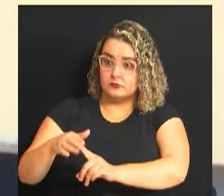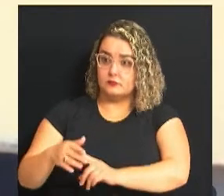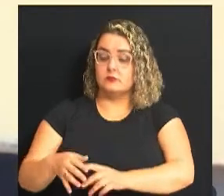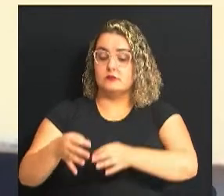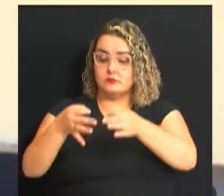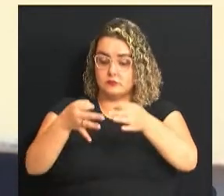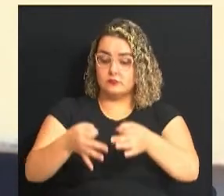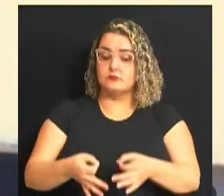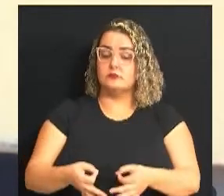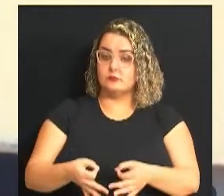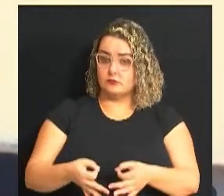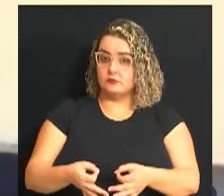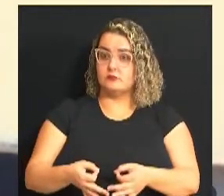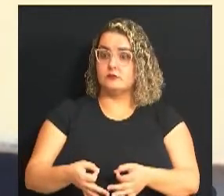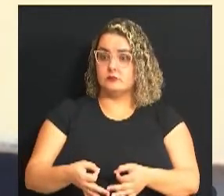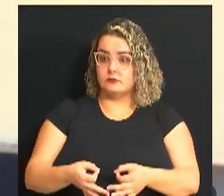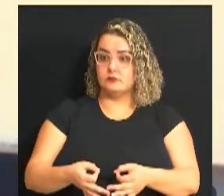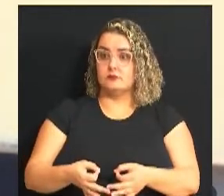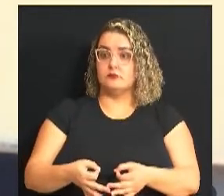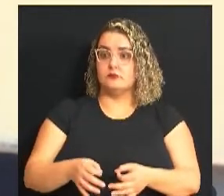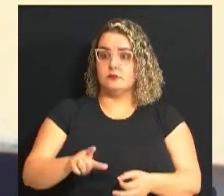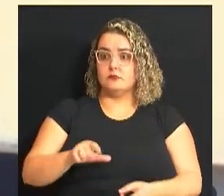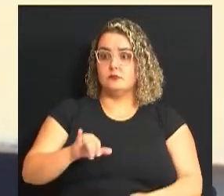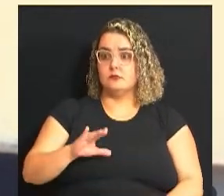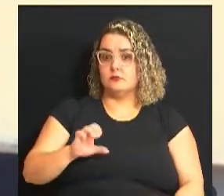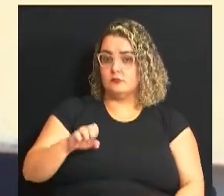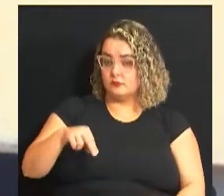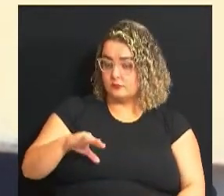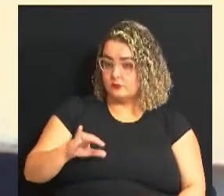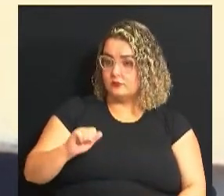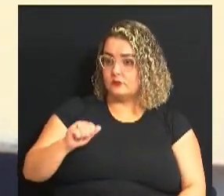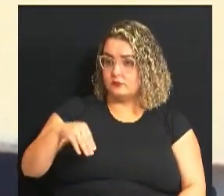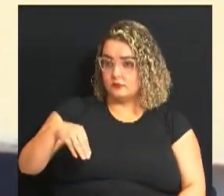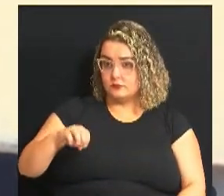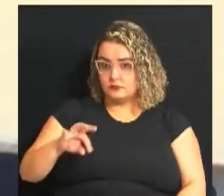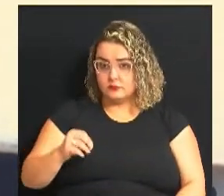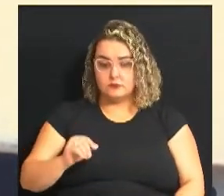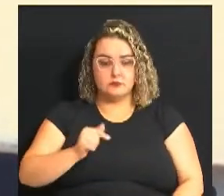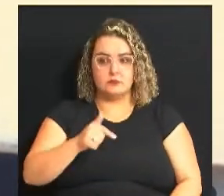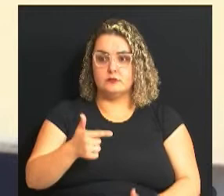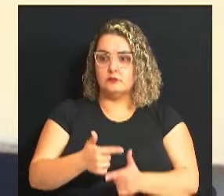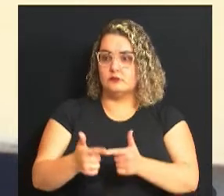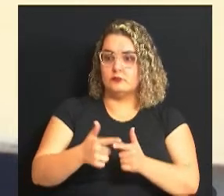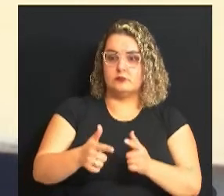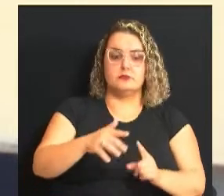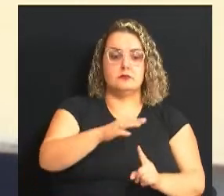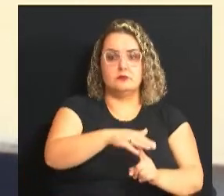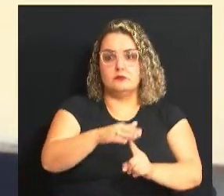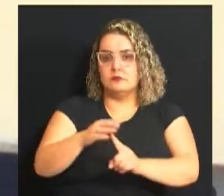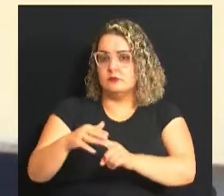ordem com licenciamento, toda a parte não ter problema ambiental, de ruído,